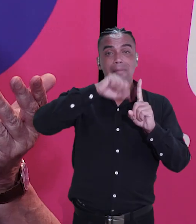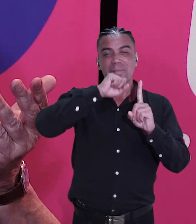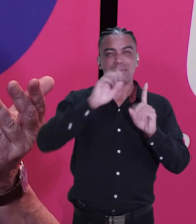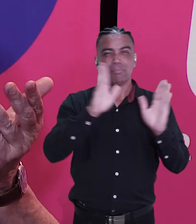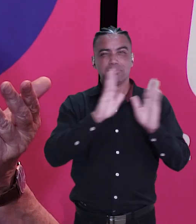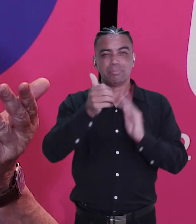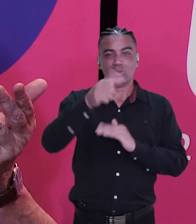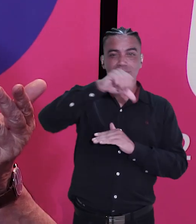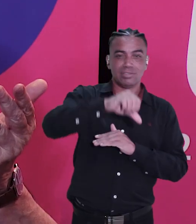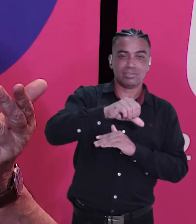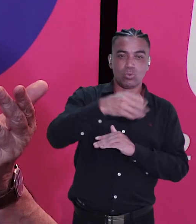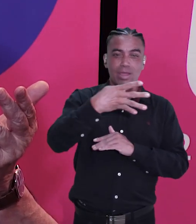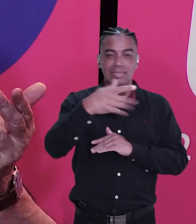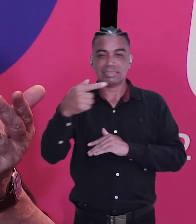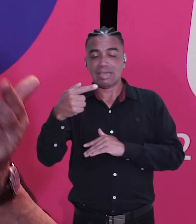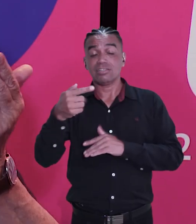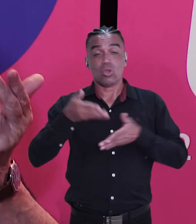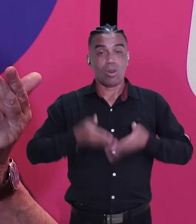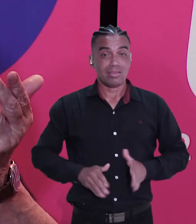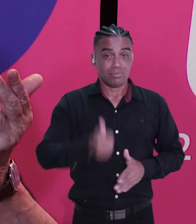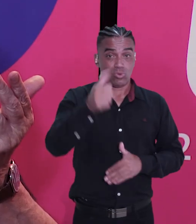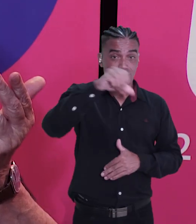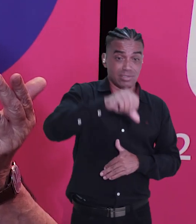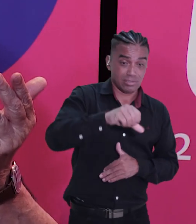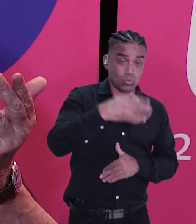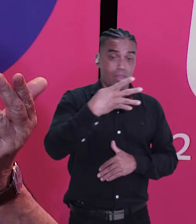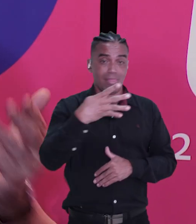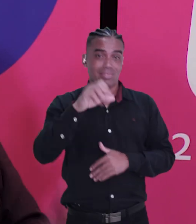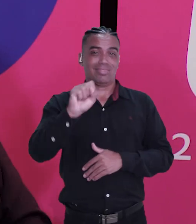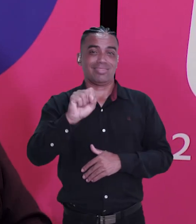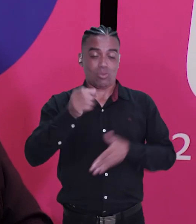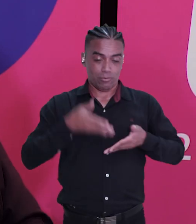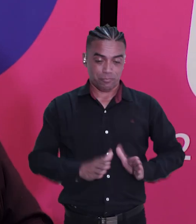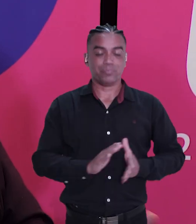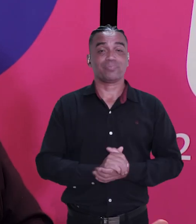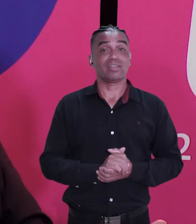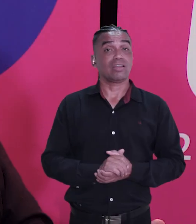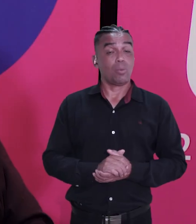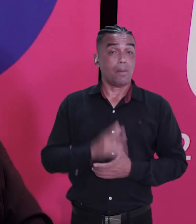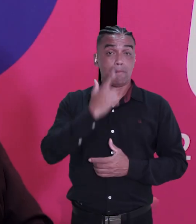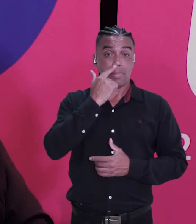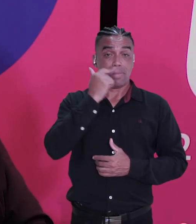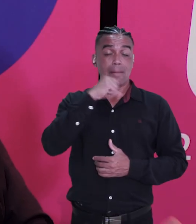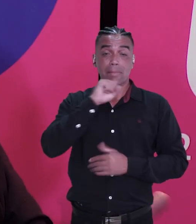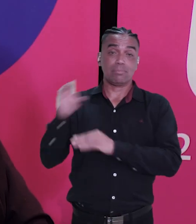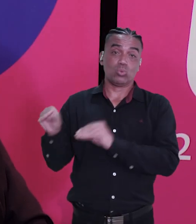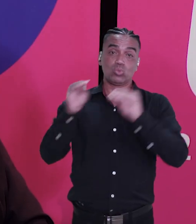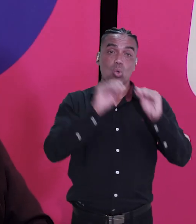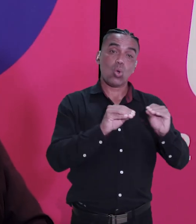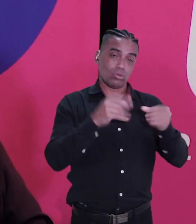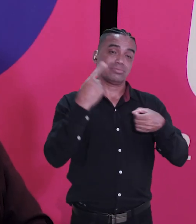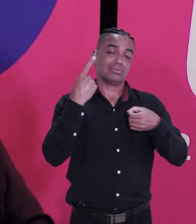isso aconteceu em meados de 47, eu nasci em fevereiro de 48. Então, ele foi